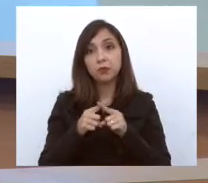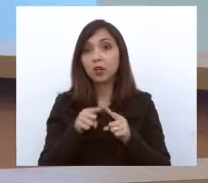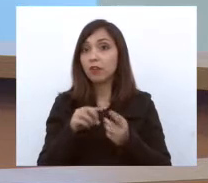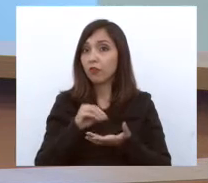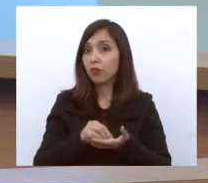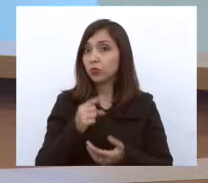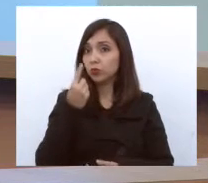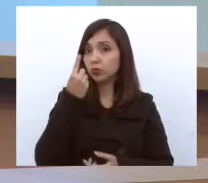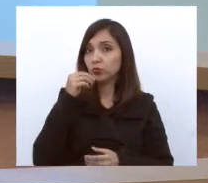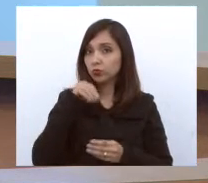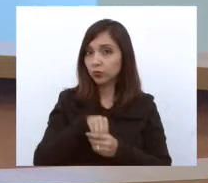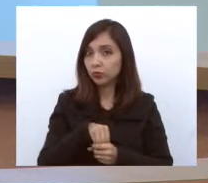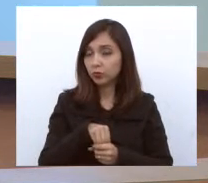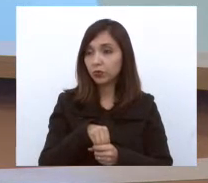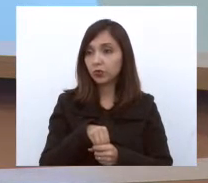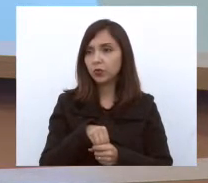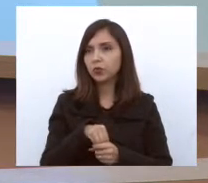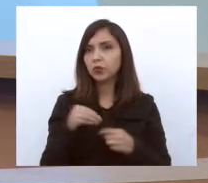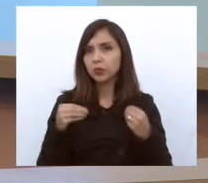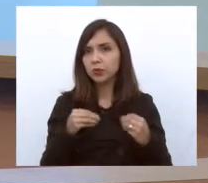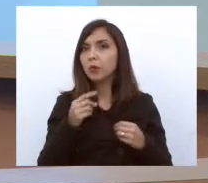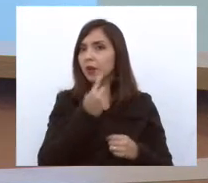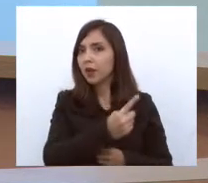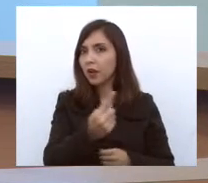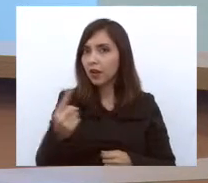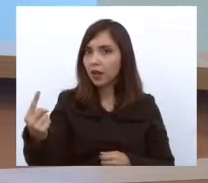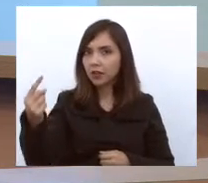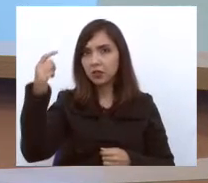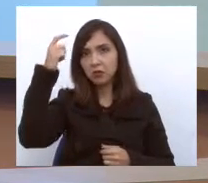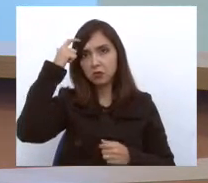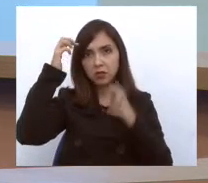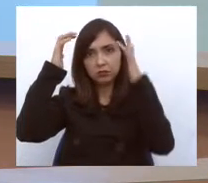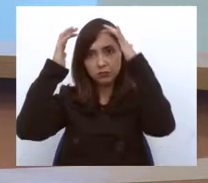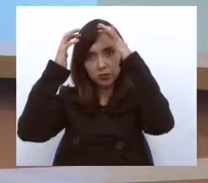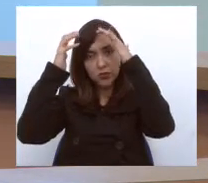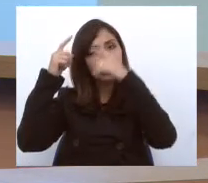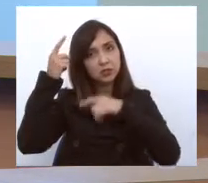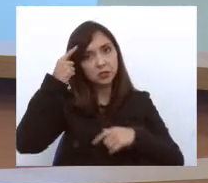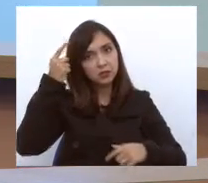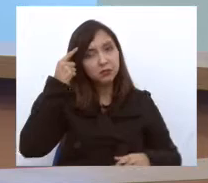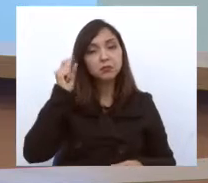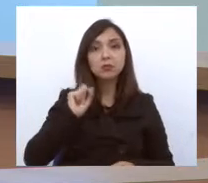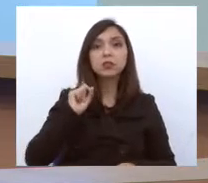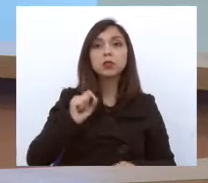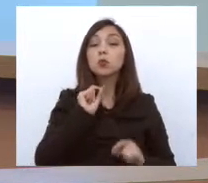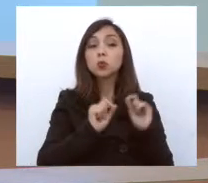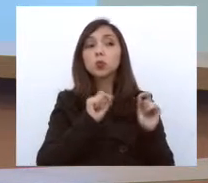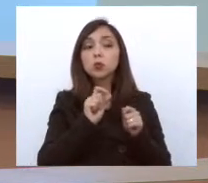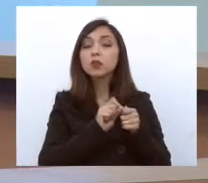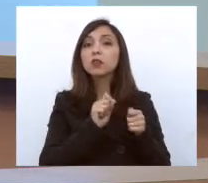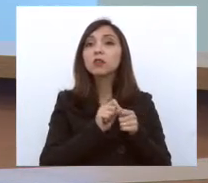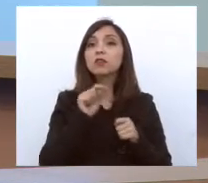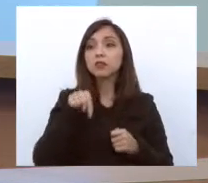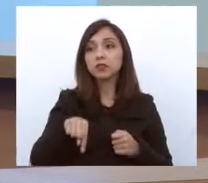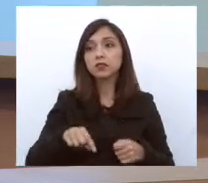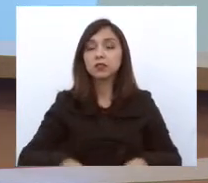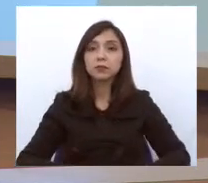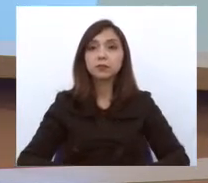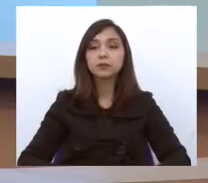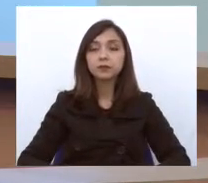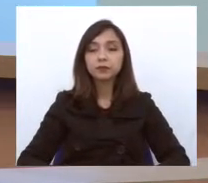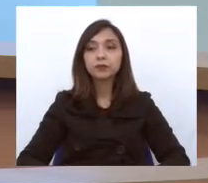voto. Então, assim, cada um põe a mãozinha também na consciência e veja o que vem fazer aqui.